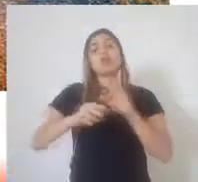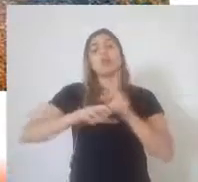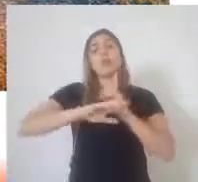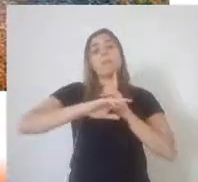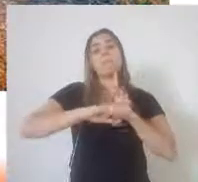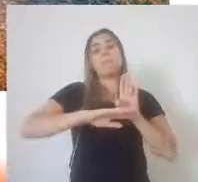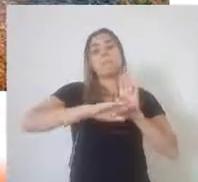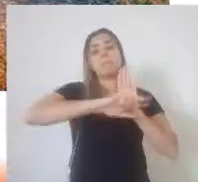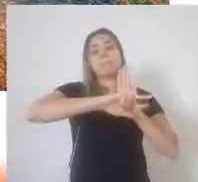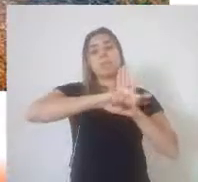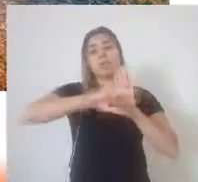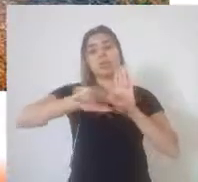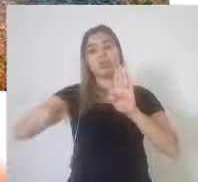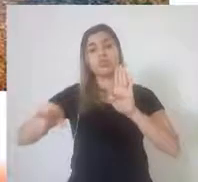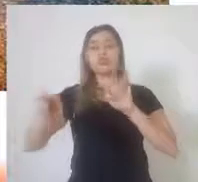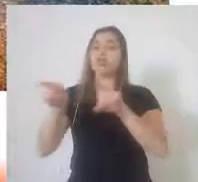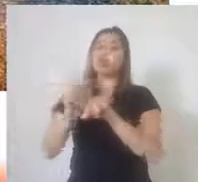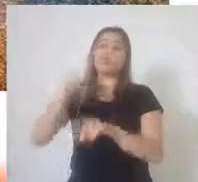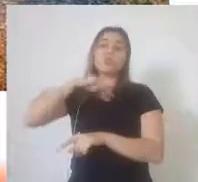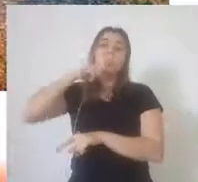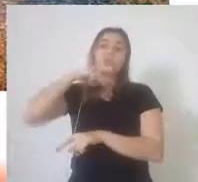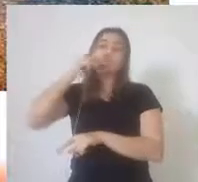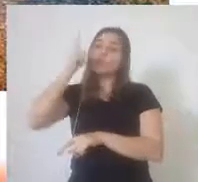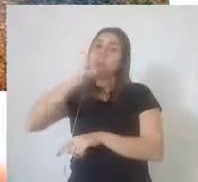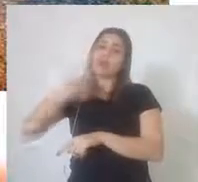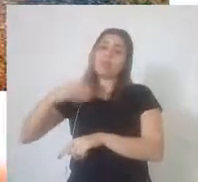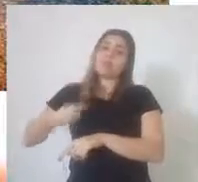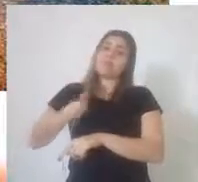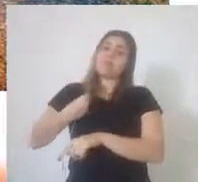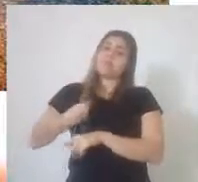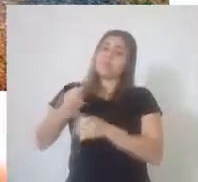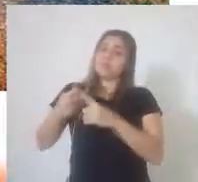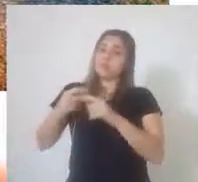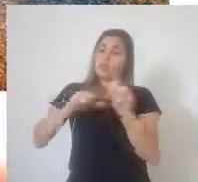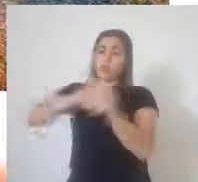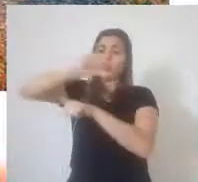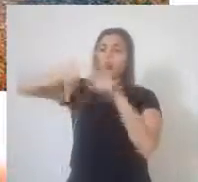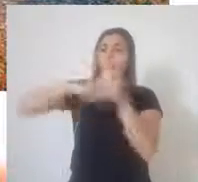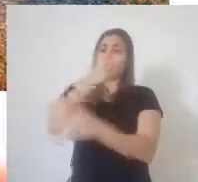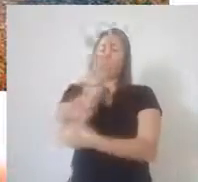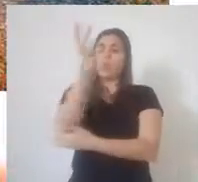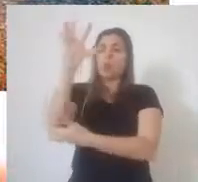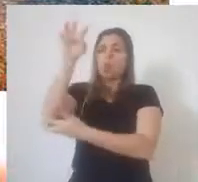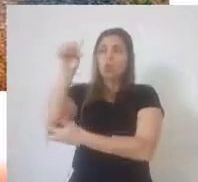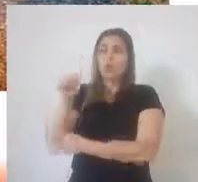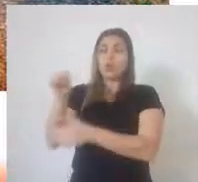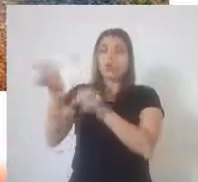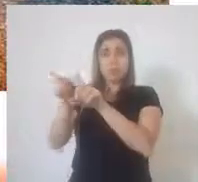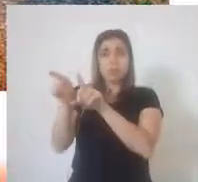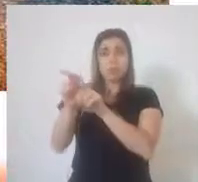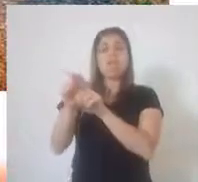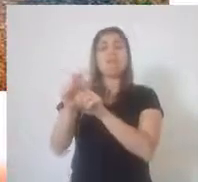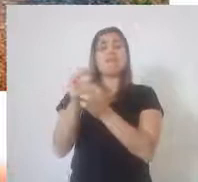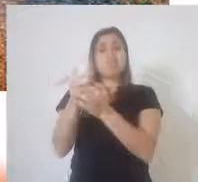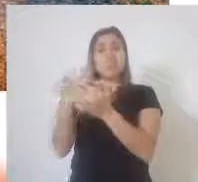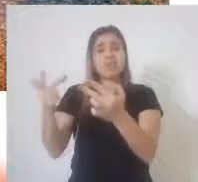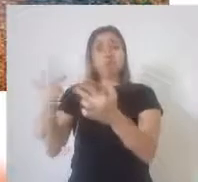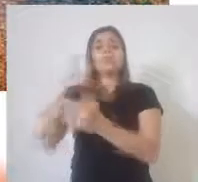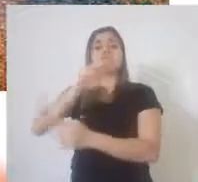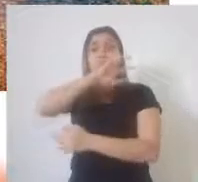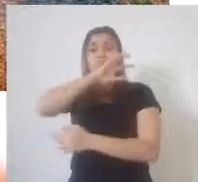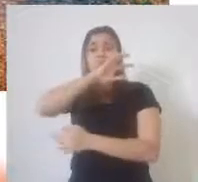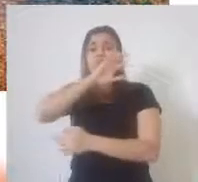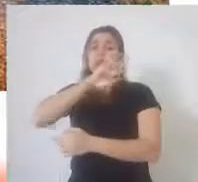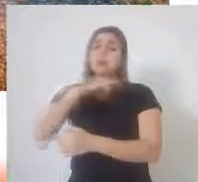de biodiversidade, vários organismos não conseguem sobreviver nesse ambiente alterado e até a extinção de